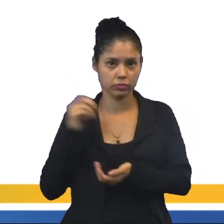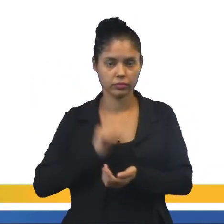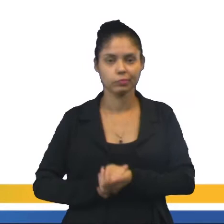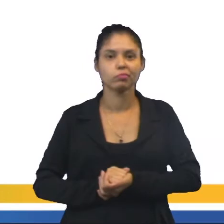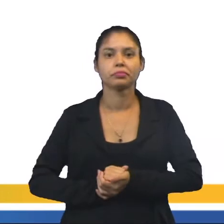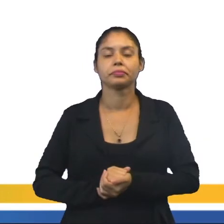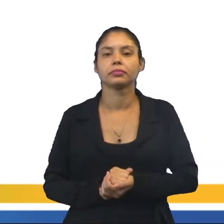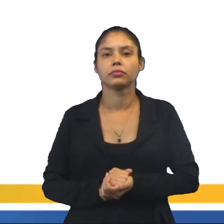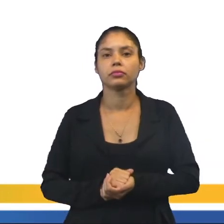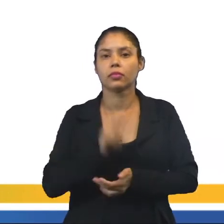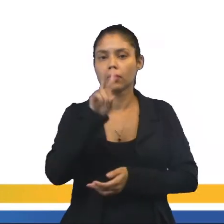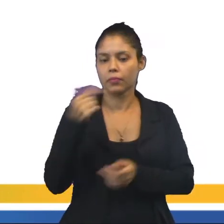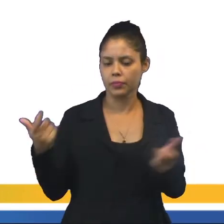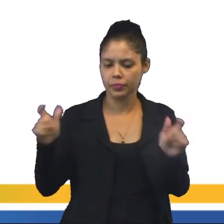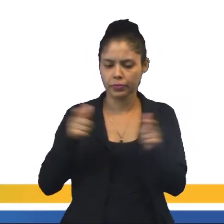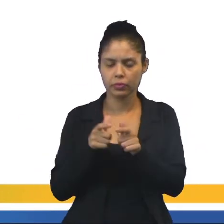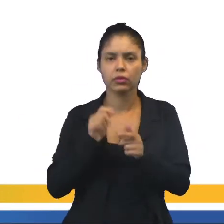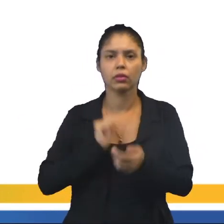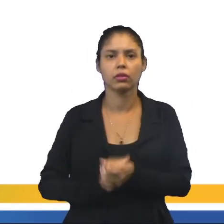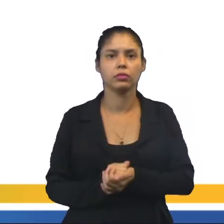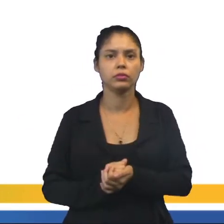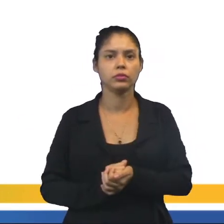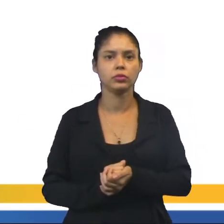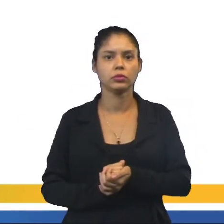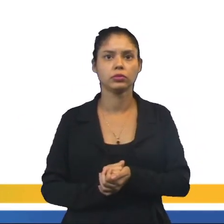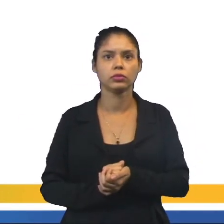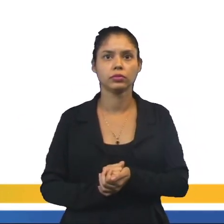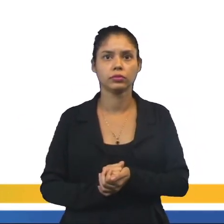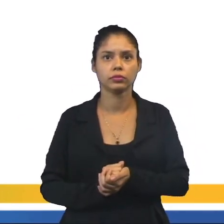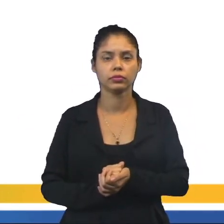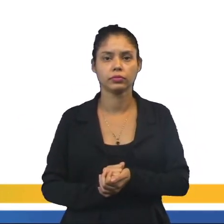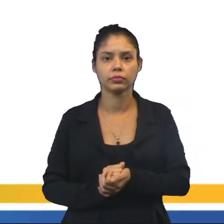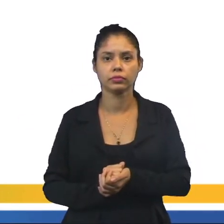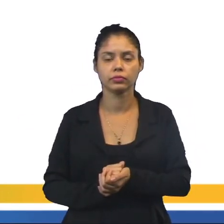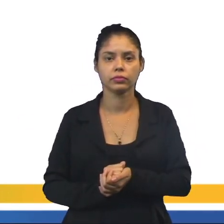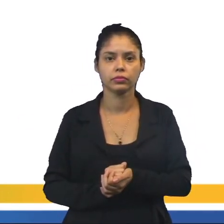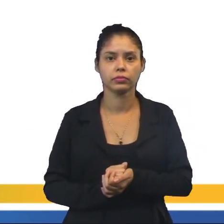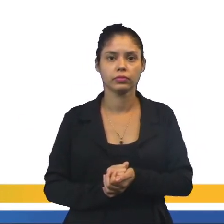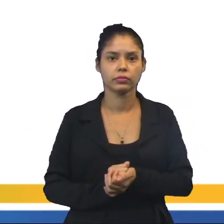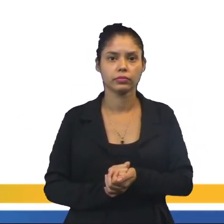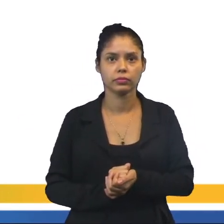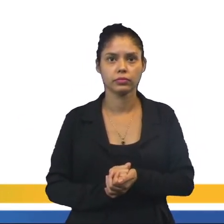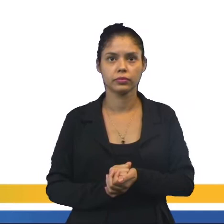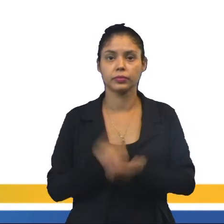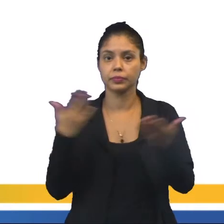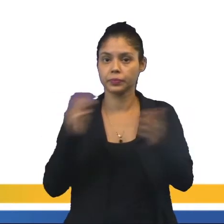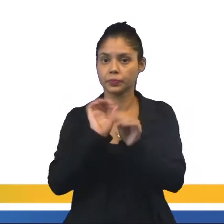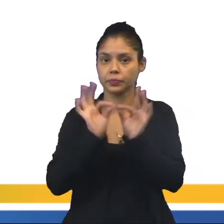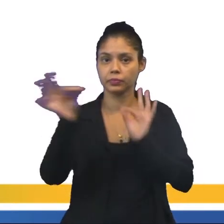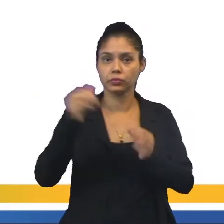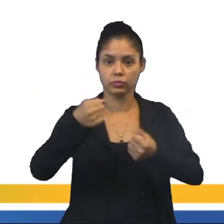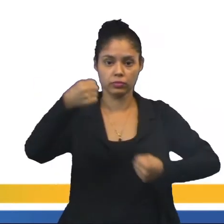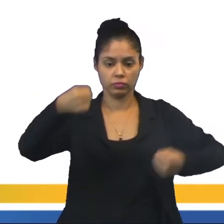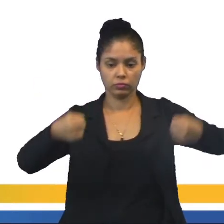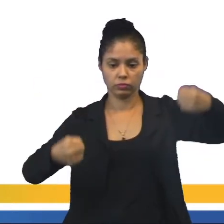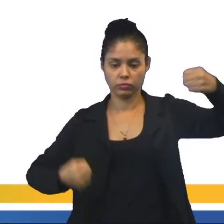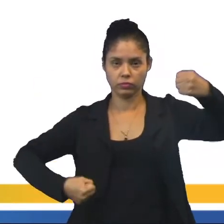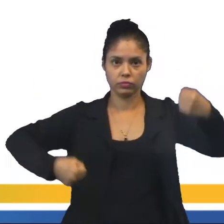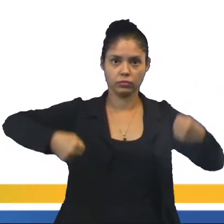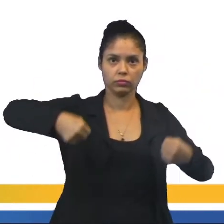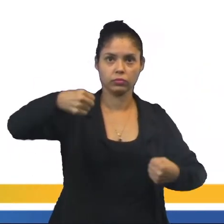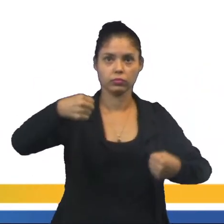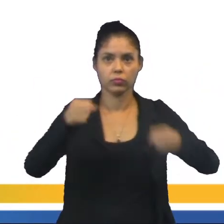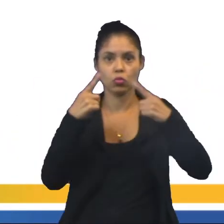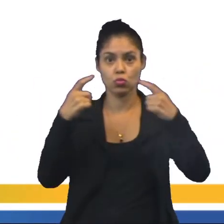é quando você não são curto são miado do gato som longo uma buzina do caminhão